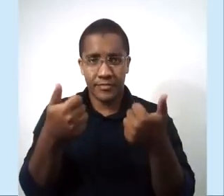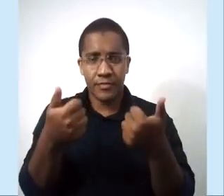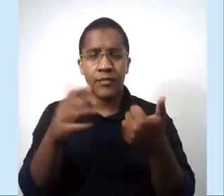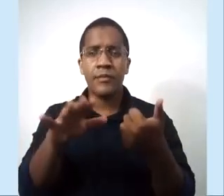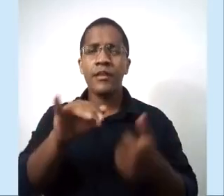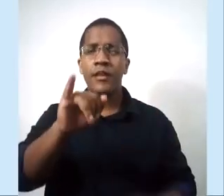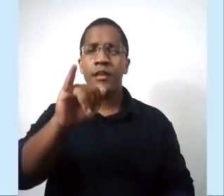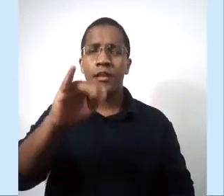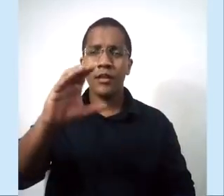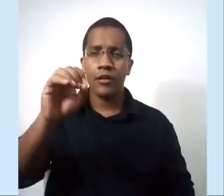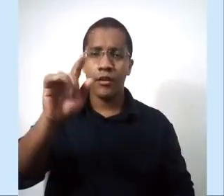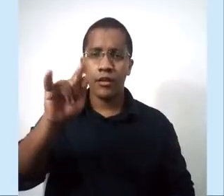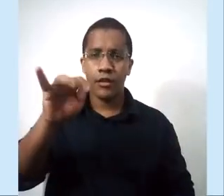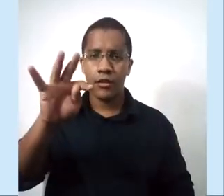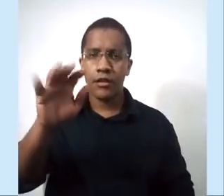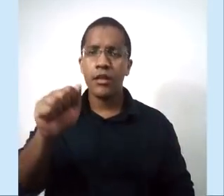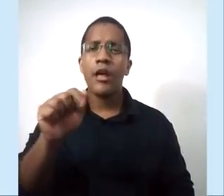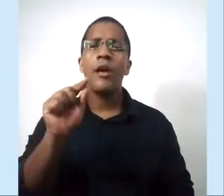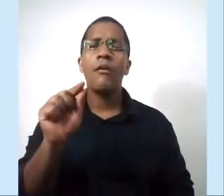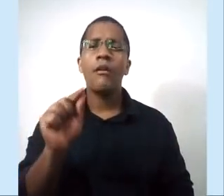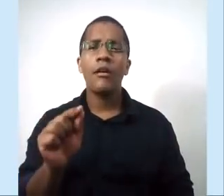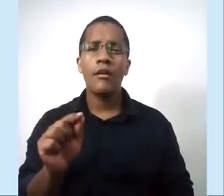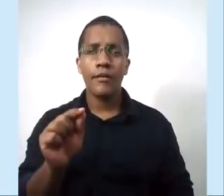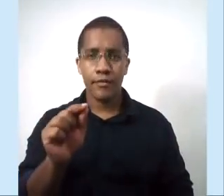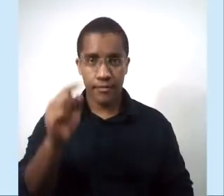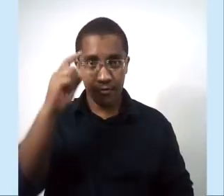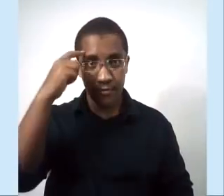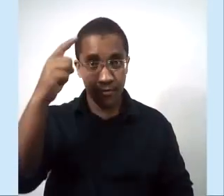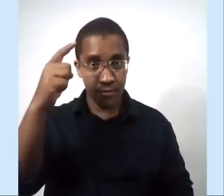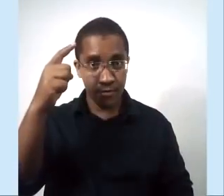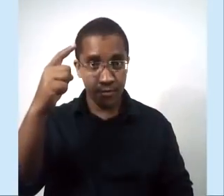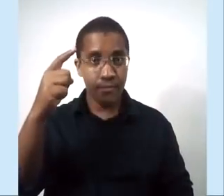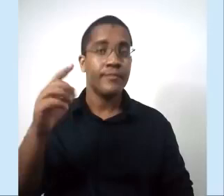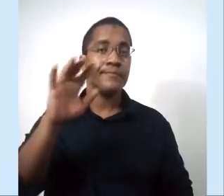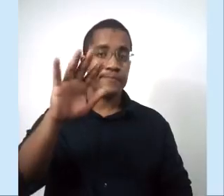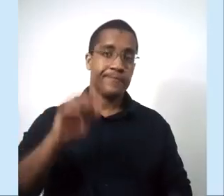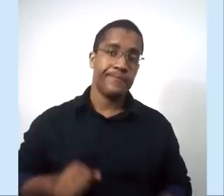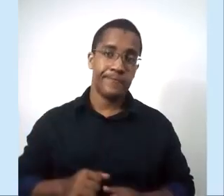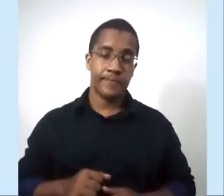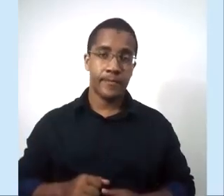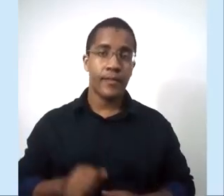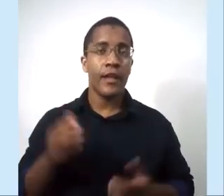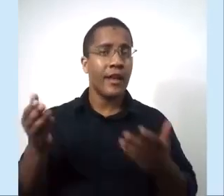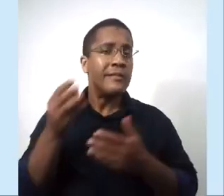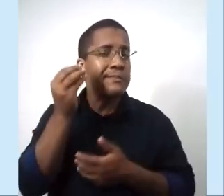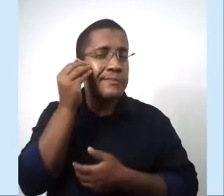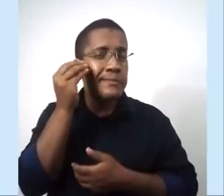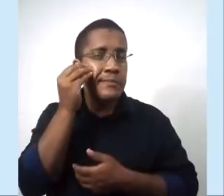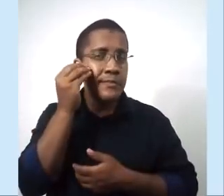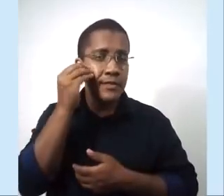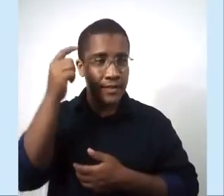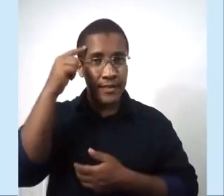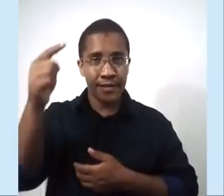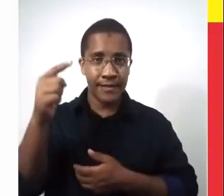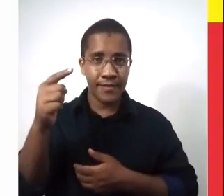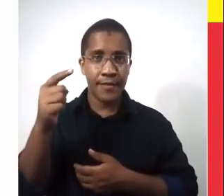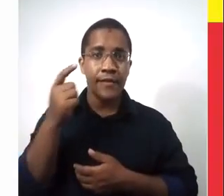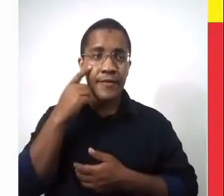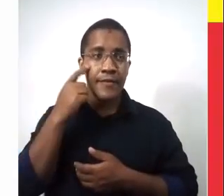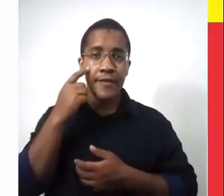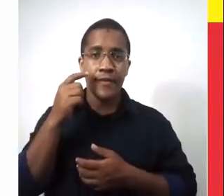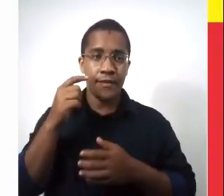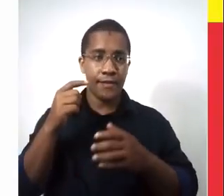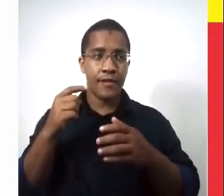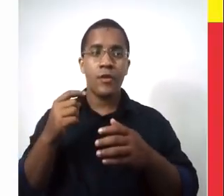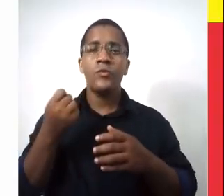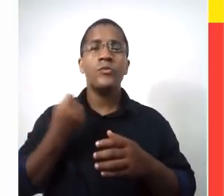o que é uma incógnita? Pensou? Então, a gente vai tentar colocar um apagador escondendo